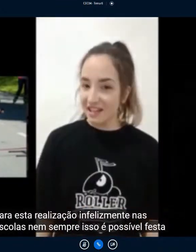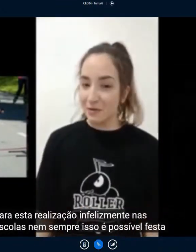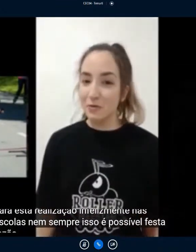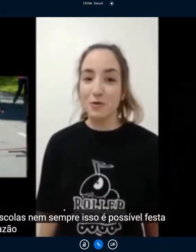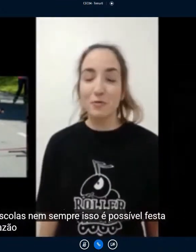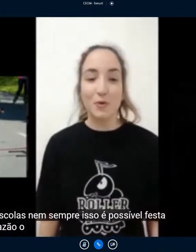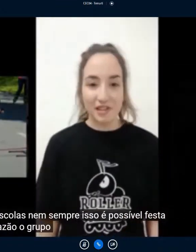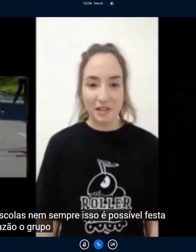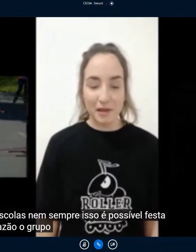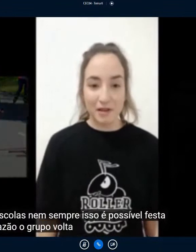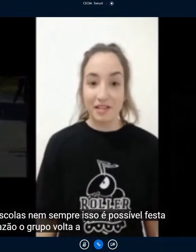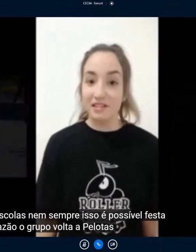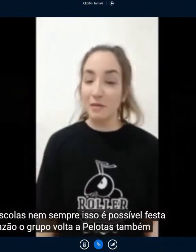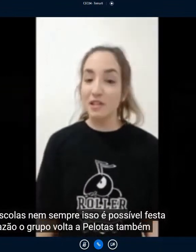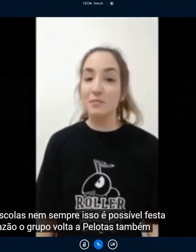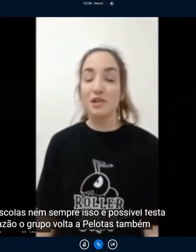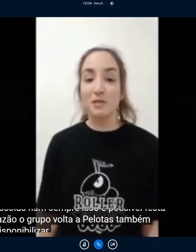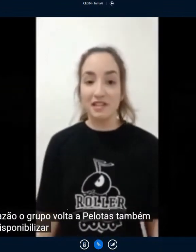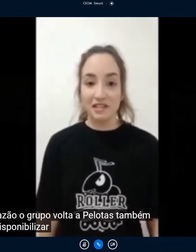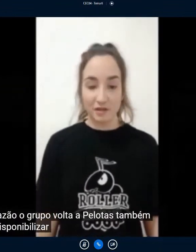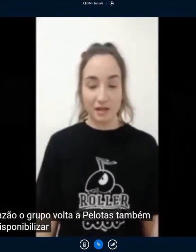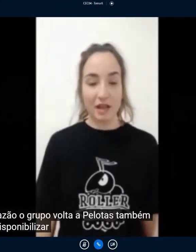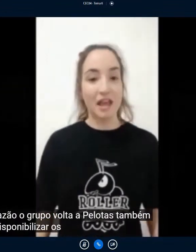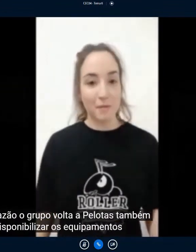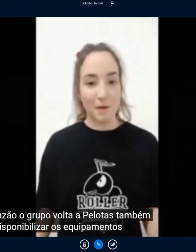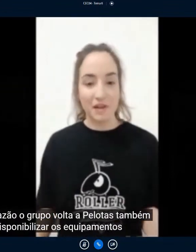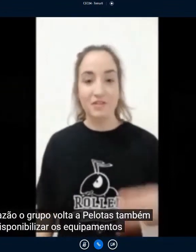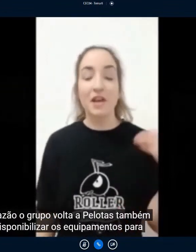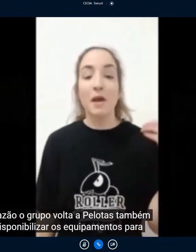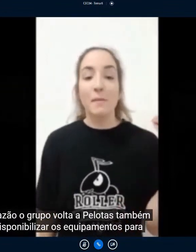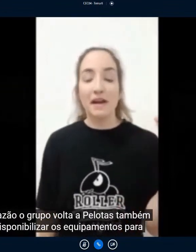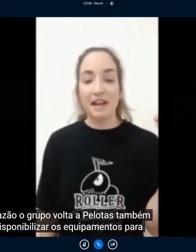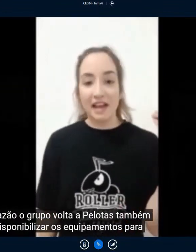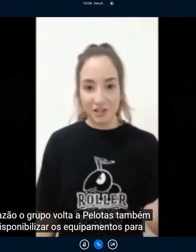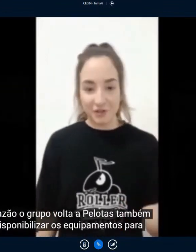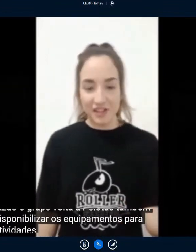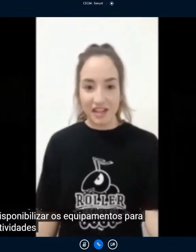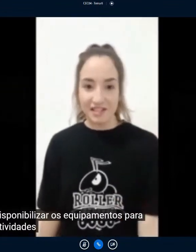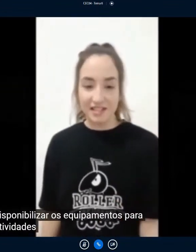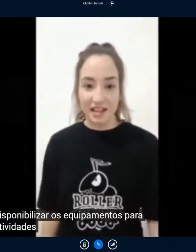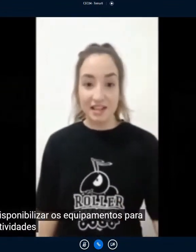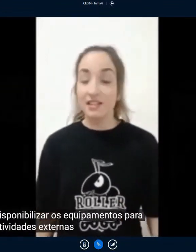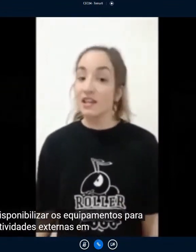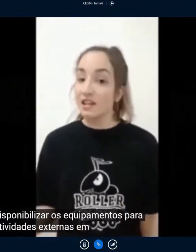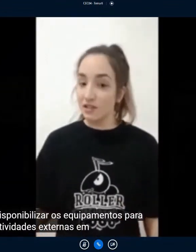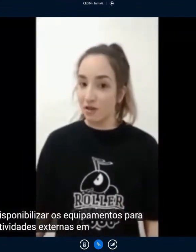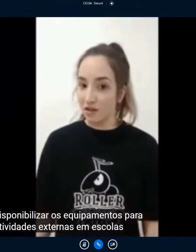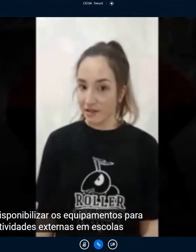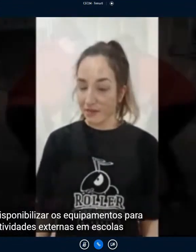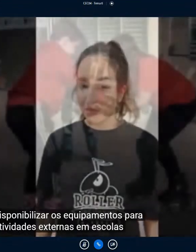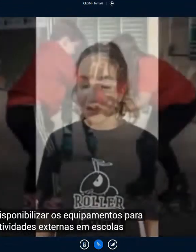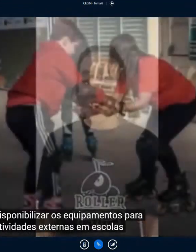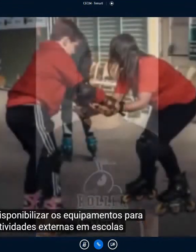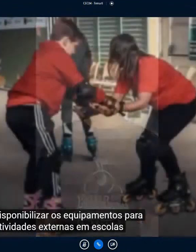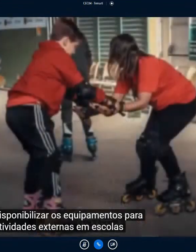essa razão, o grupo Roller Pelotas também disponibiliza seus equipamentos para atividades externas em